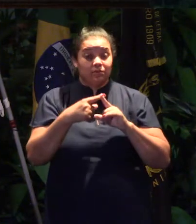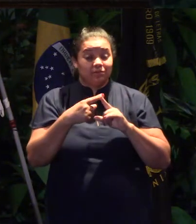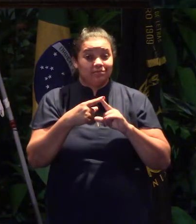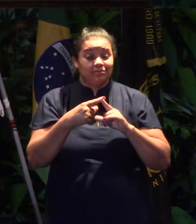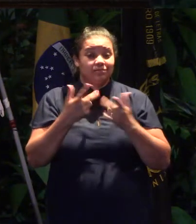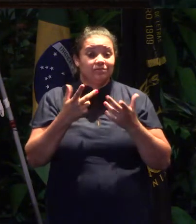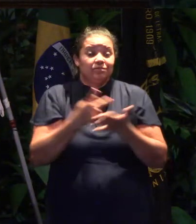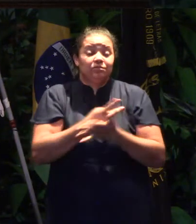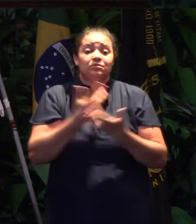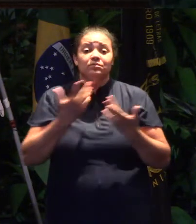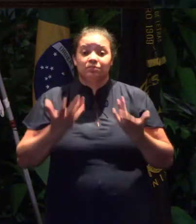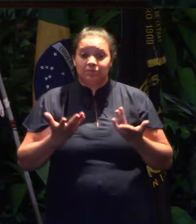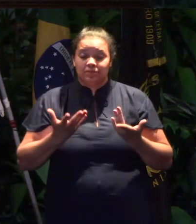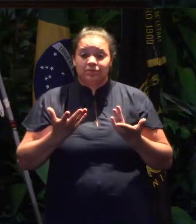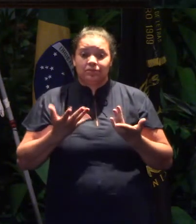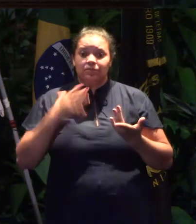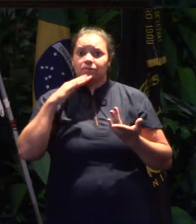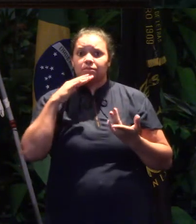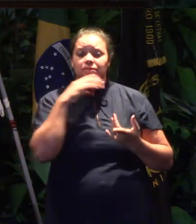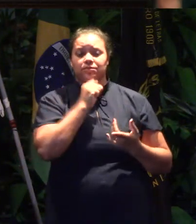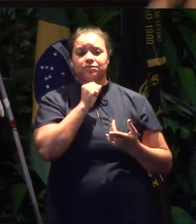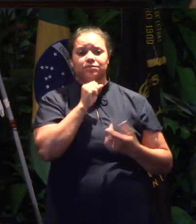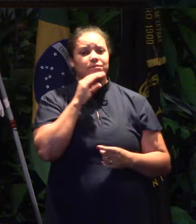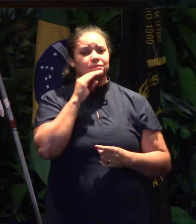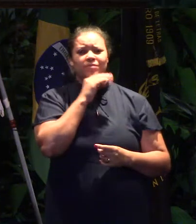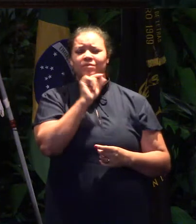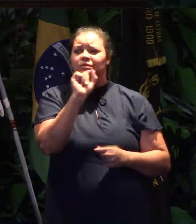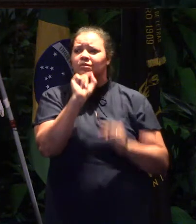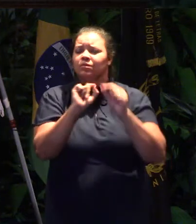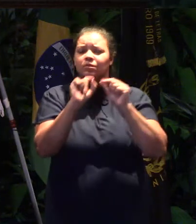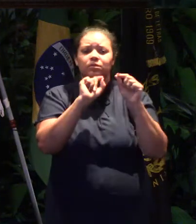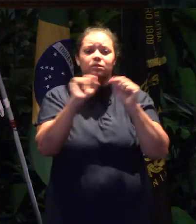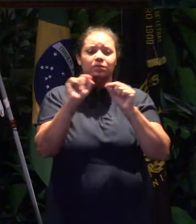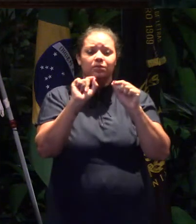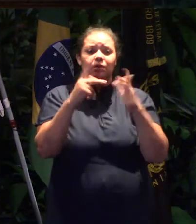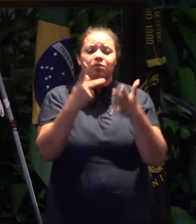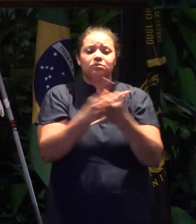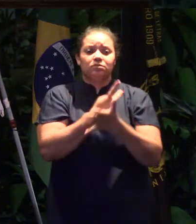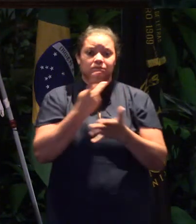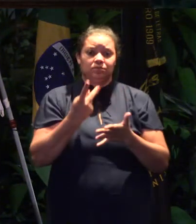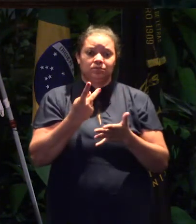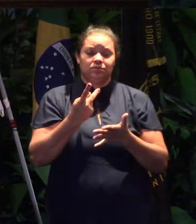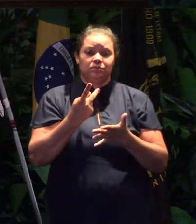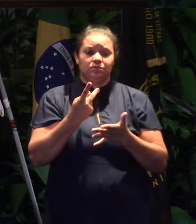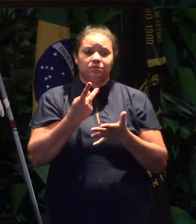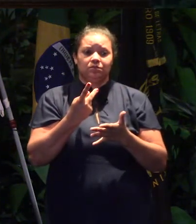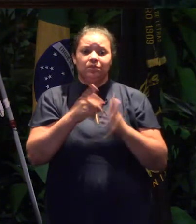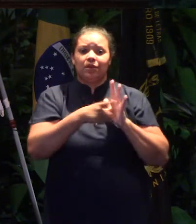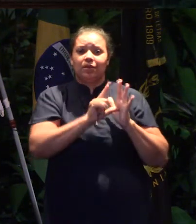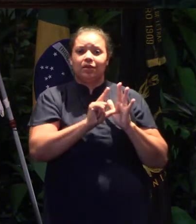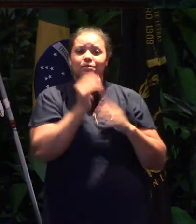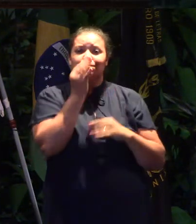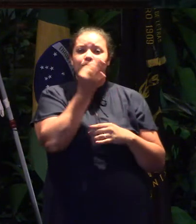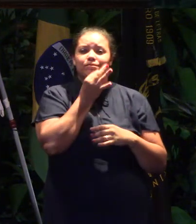desmancha-prazeres violento e inoportuno. O que teria lhe arrancado assim de maneira tão drástica do doce convívio com sua